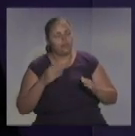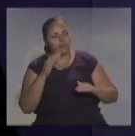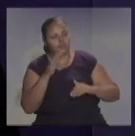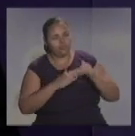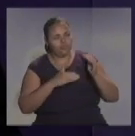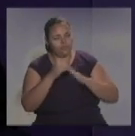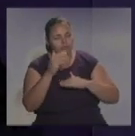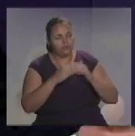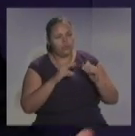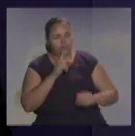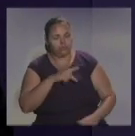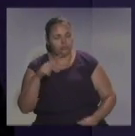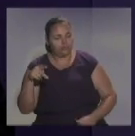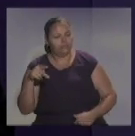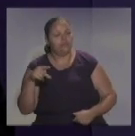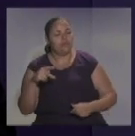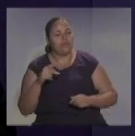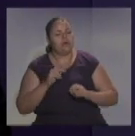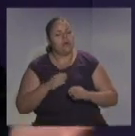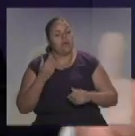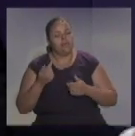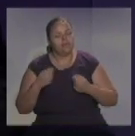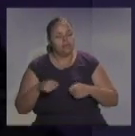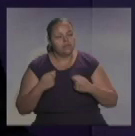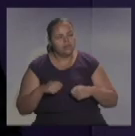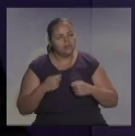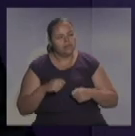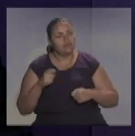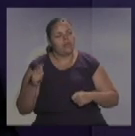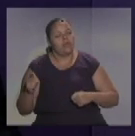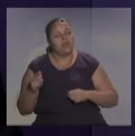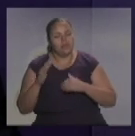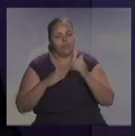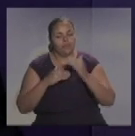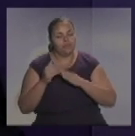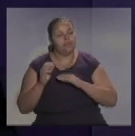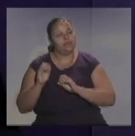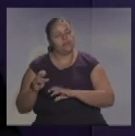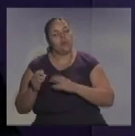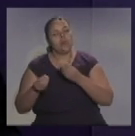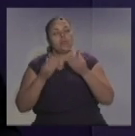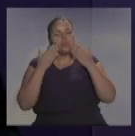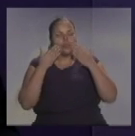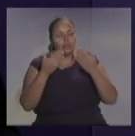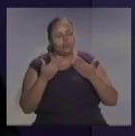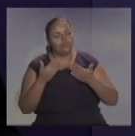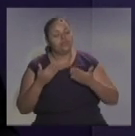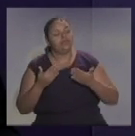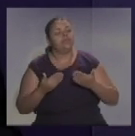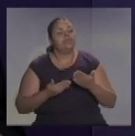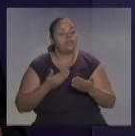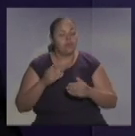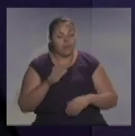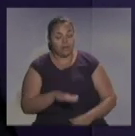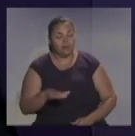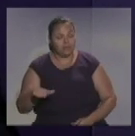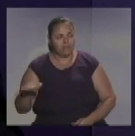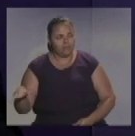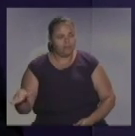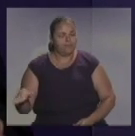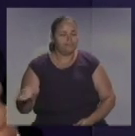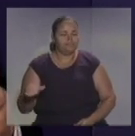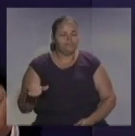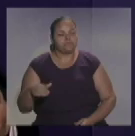capacitando o profissional de educação, que é aquele que convive muito tempo com a criança, e a gente tem que mostrar que os indícios, quer dizer, uma